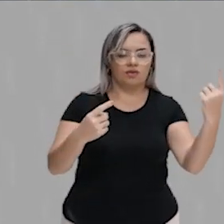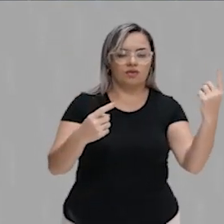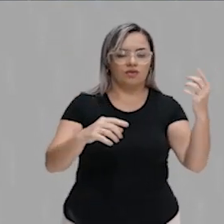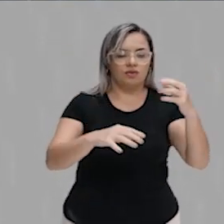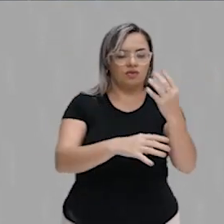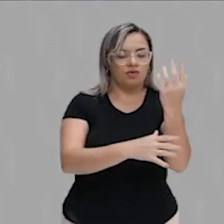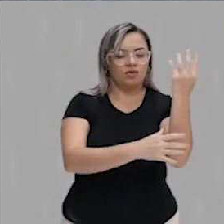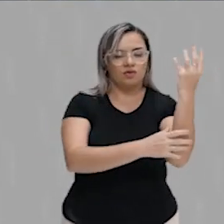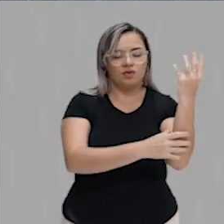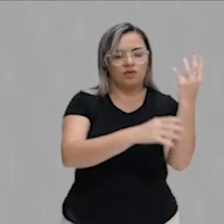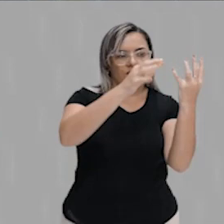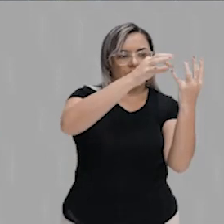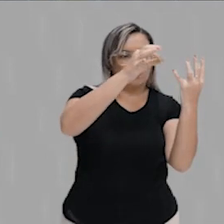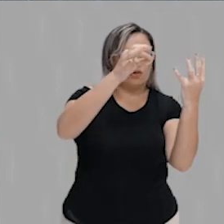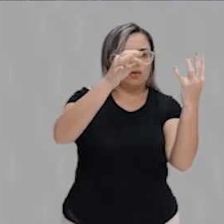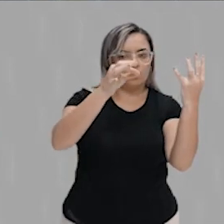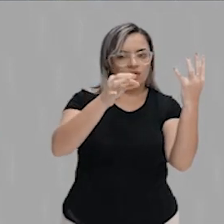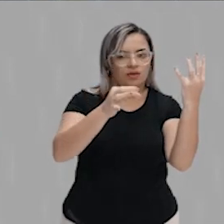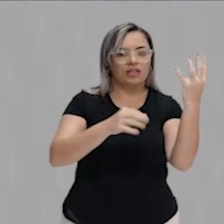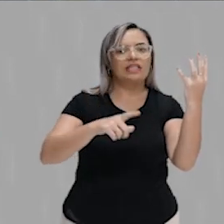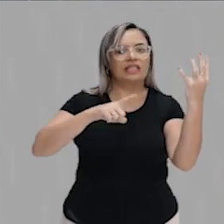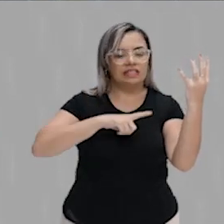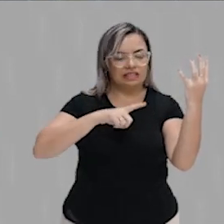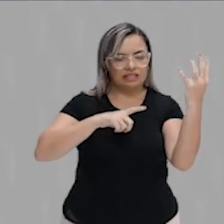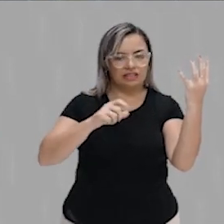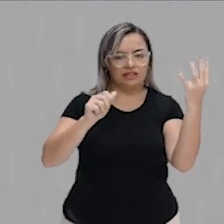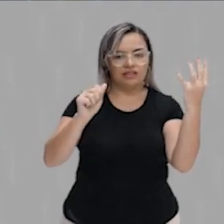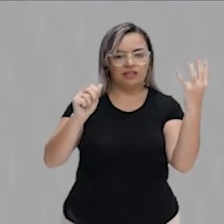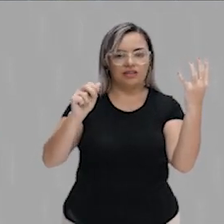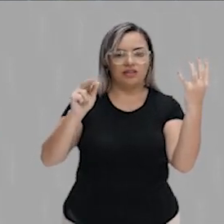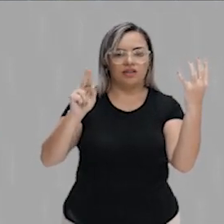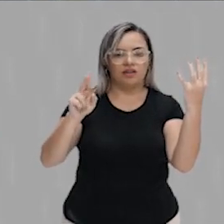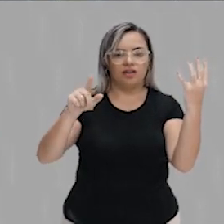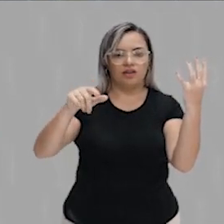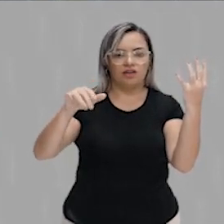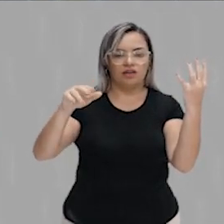numa solução contendo uma auxina, olha o tanto de raiz que vai